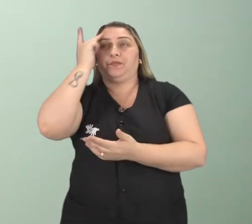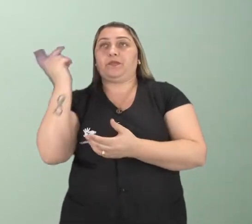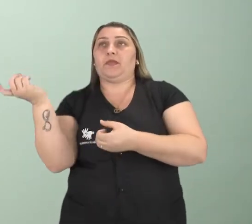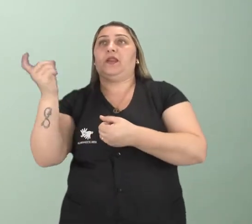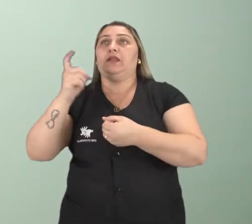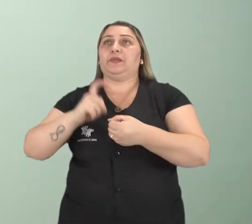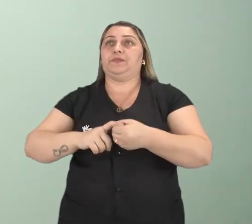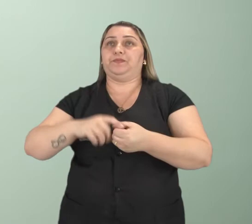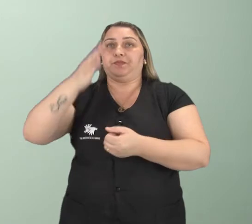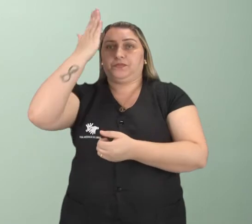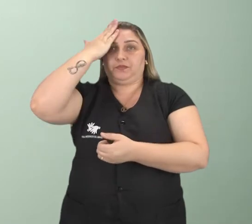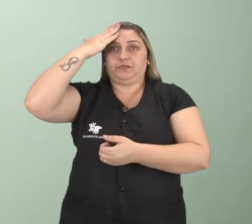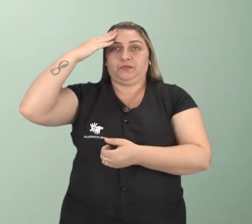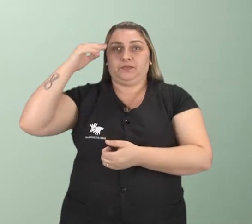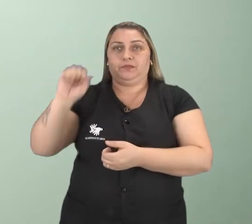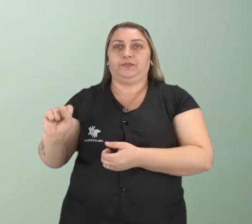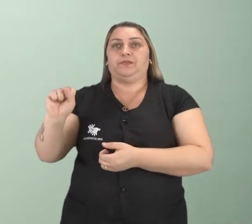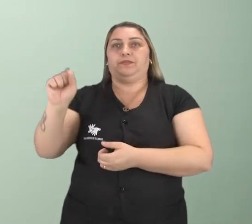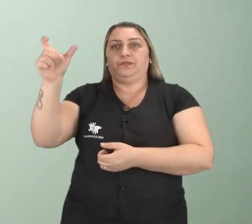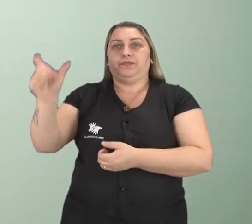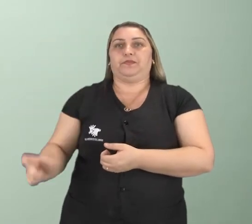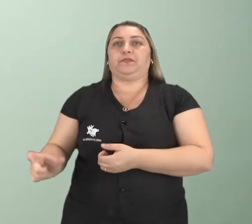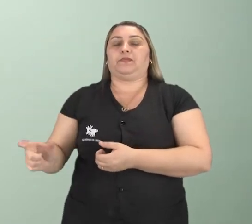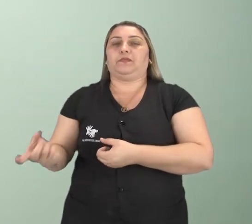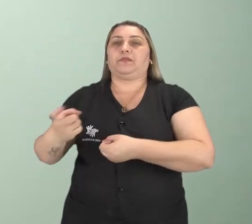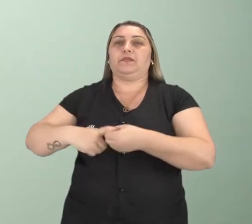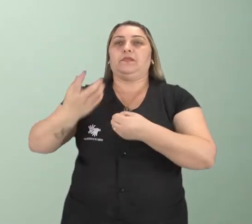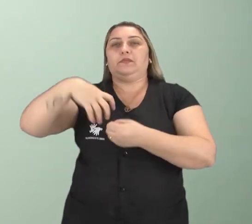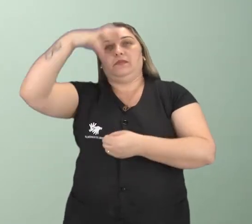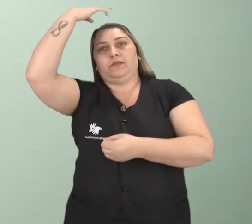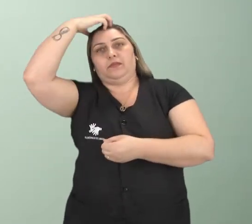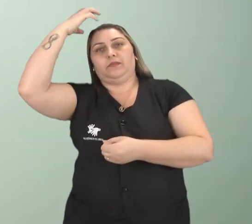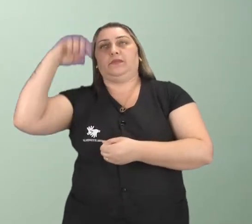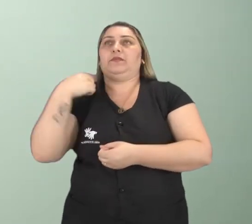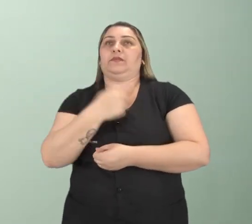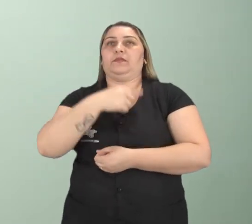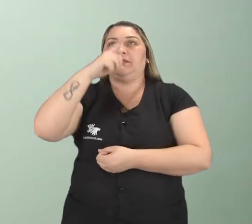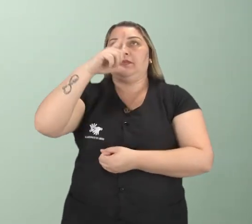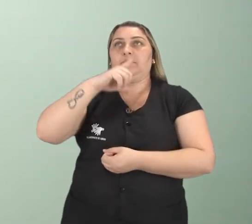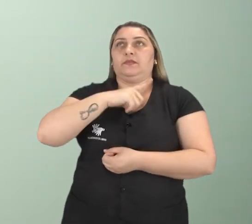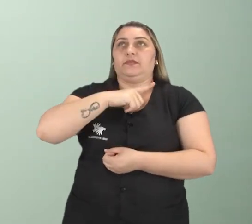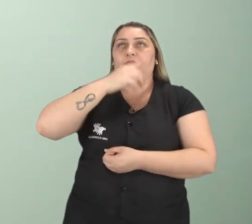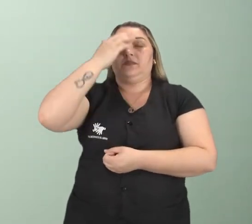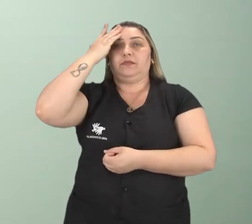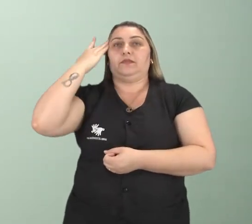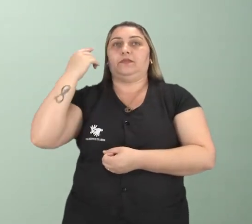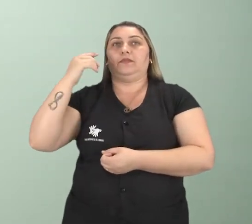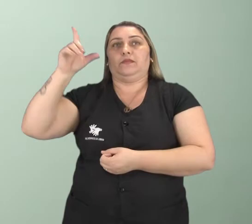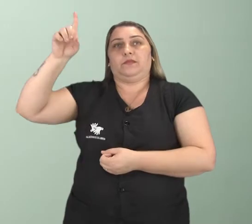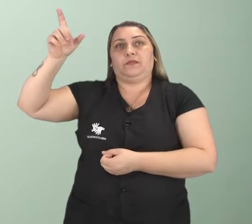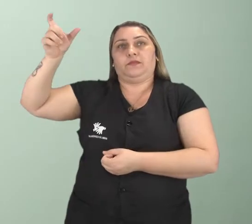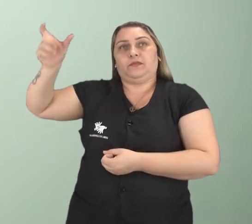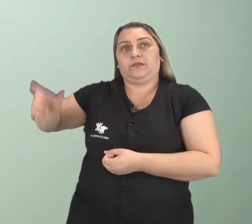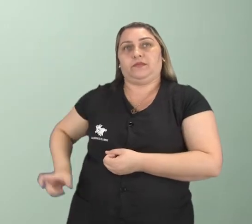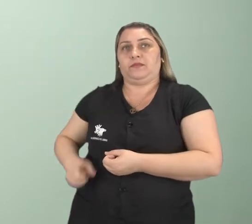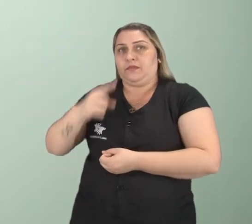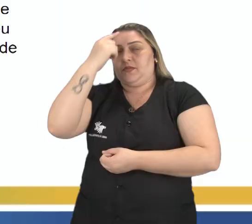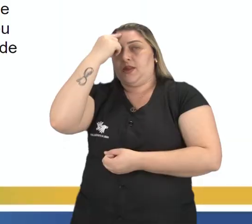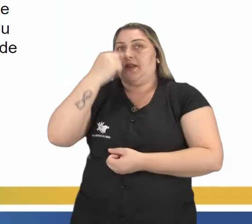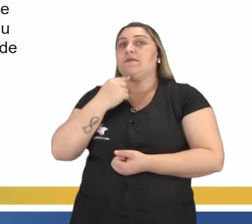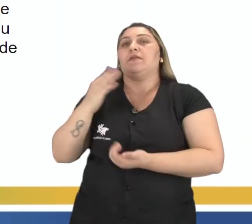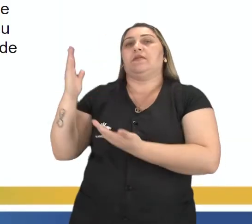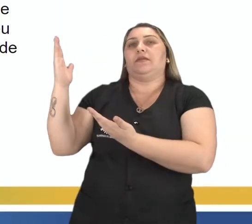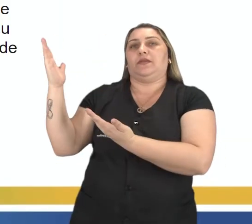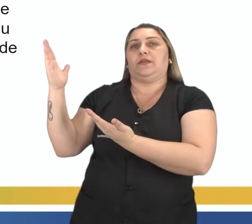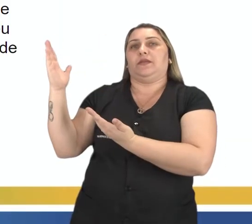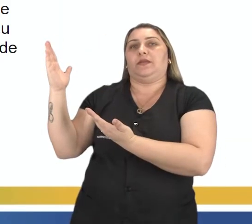alguns sábios, eles voltam aí para esse reino. E a gente tem aqui do lado uma imagem que vocês podem atentar, que é